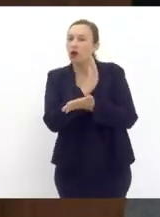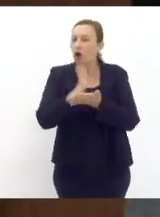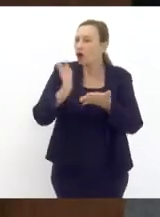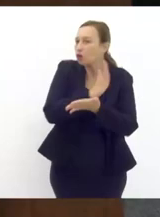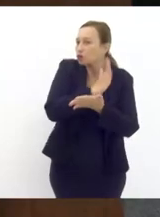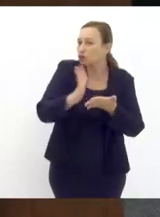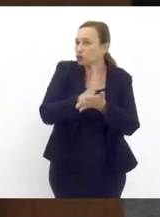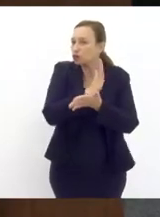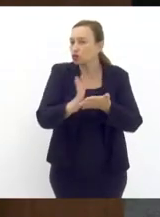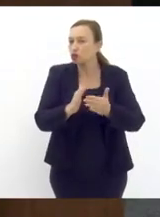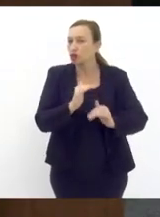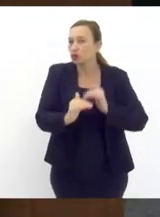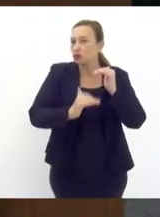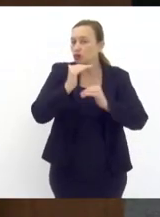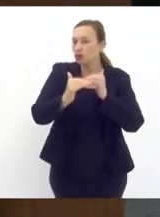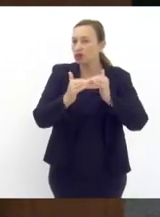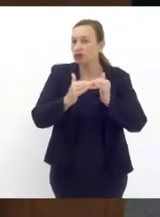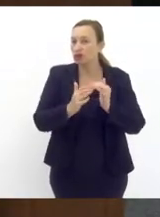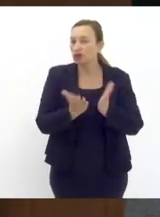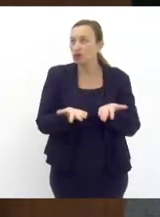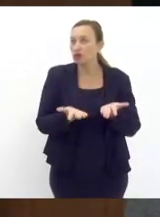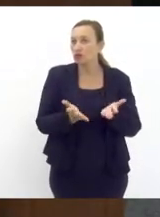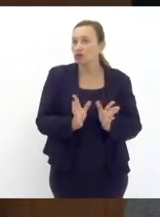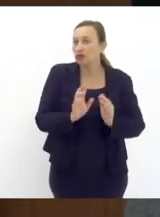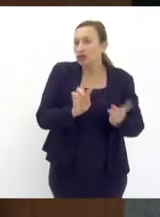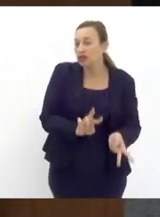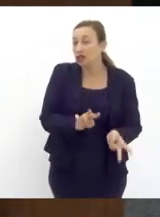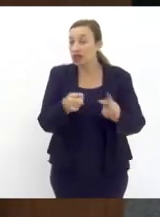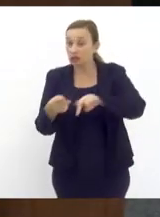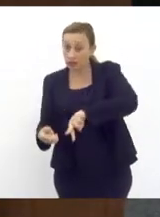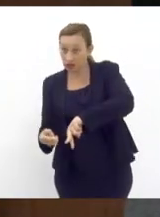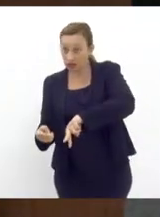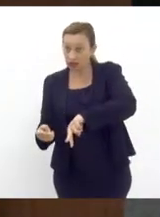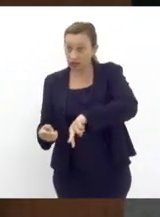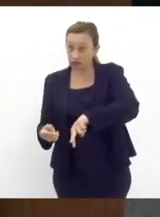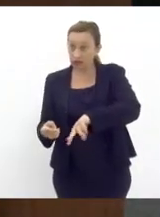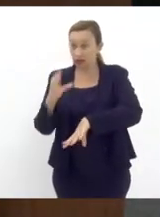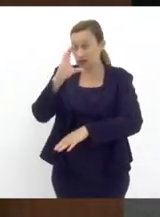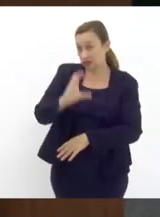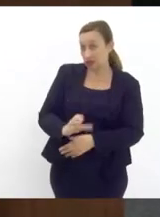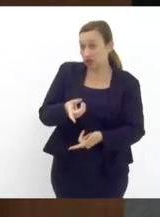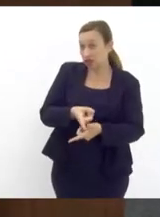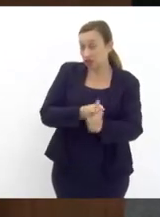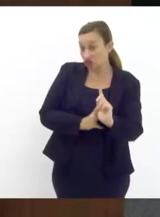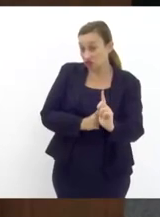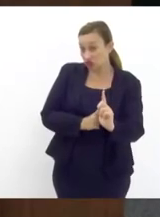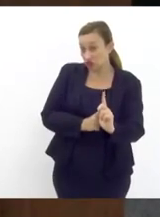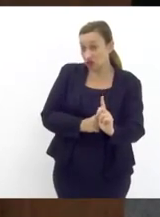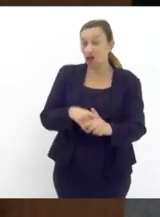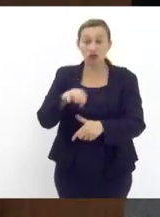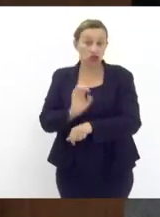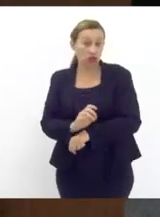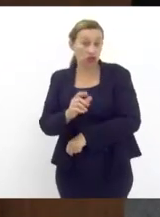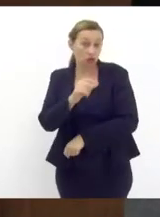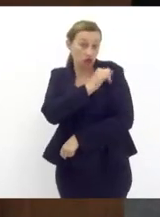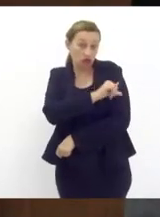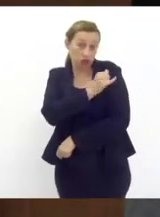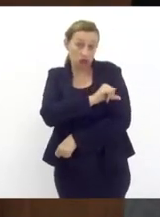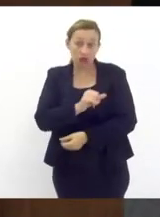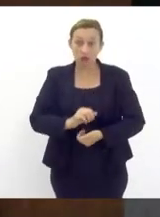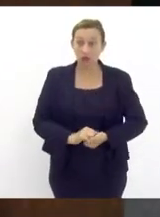que tem como finalidade encaminhar Auditoria Cidadã da dívida e no que se refere ao estado do Rio de Janeiro